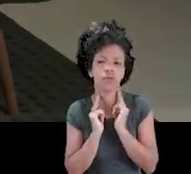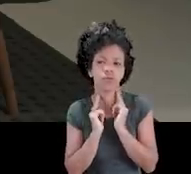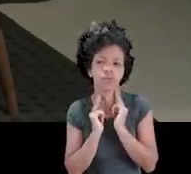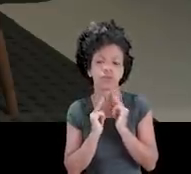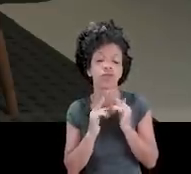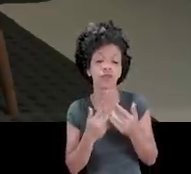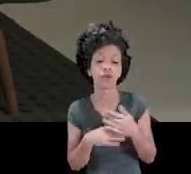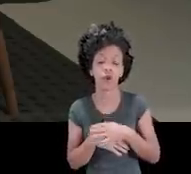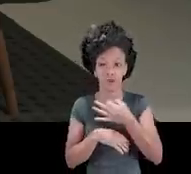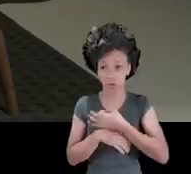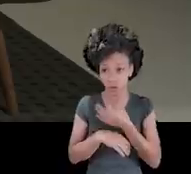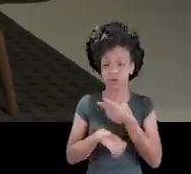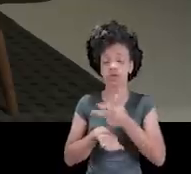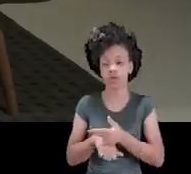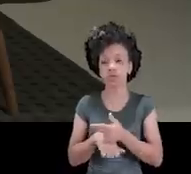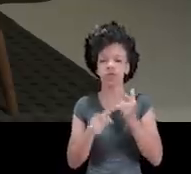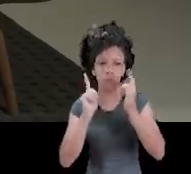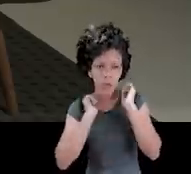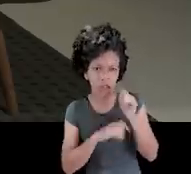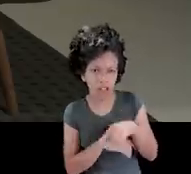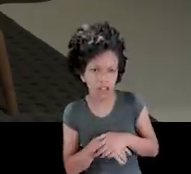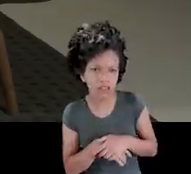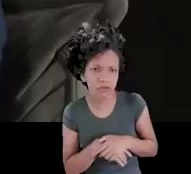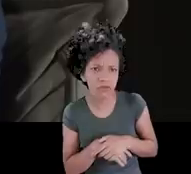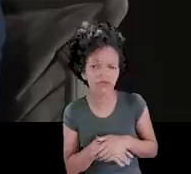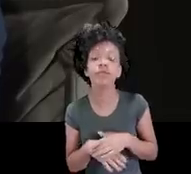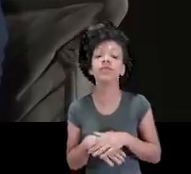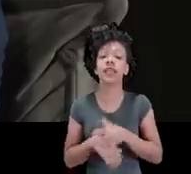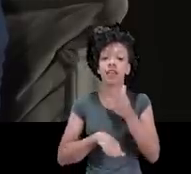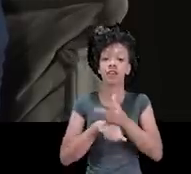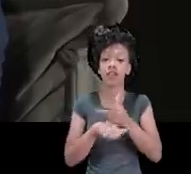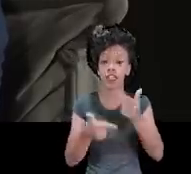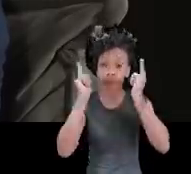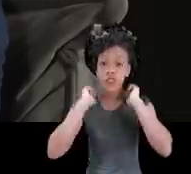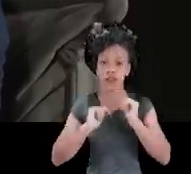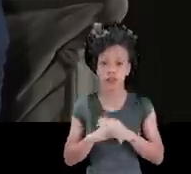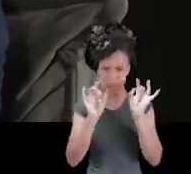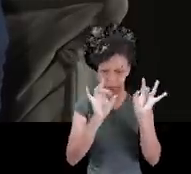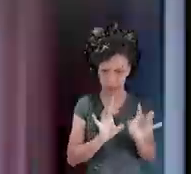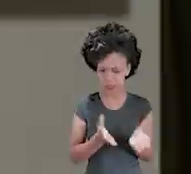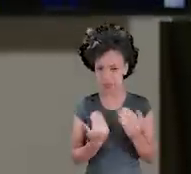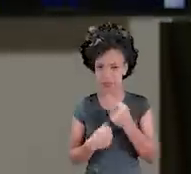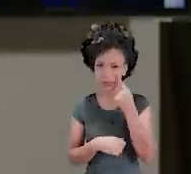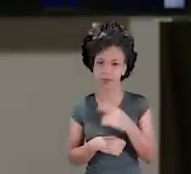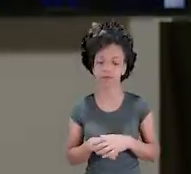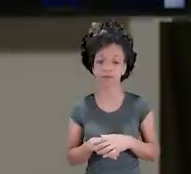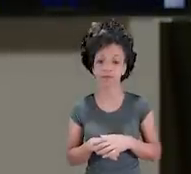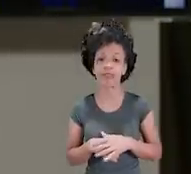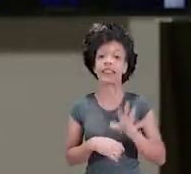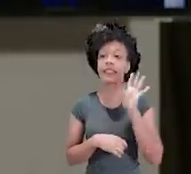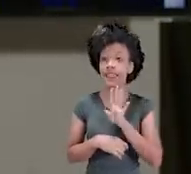vão falar alguns achismos sobre os carecas aqui. Podemos... Ah, é? É, chama aí. VT dos carecas. Especialista, vamos lá.